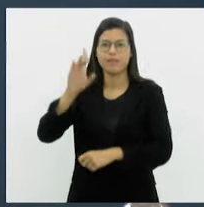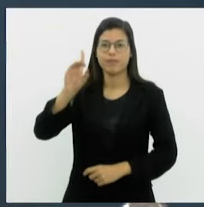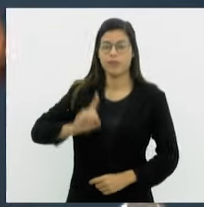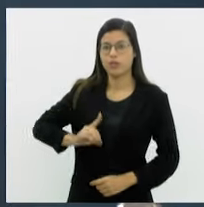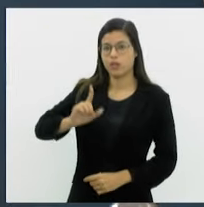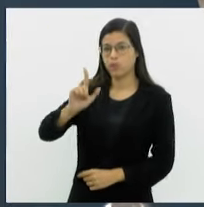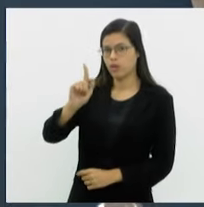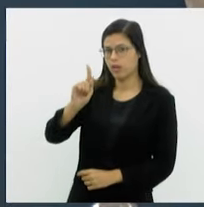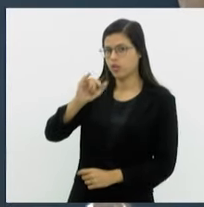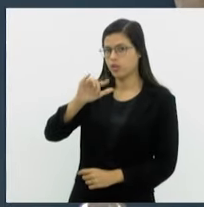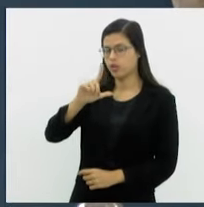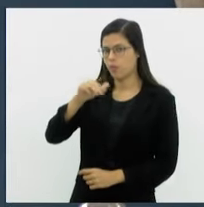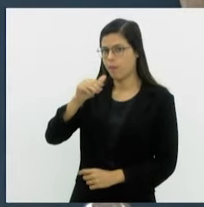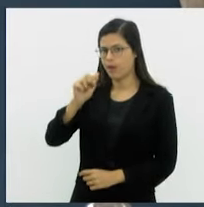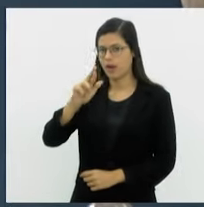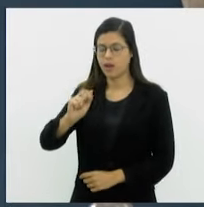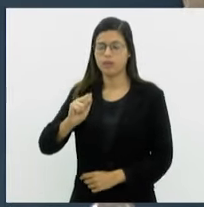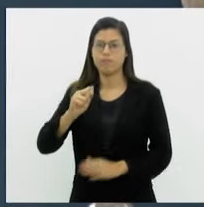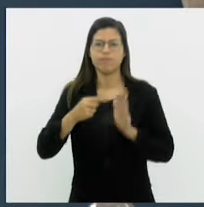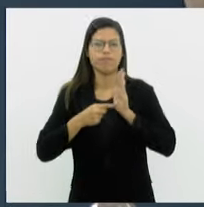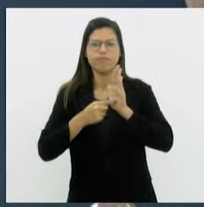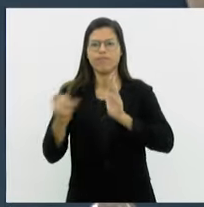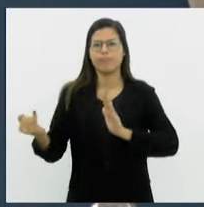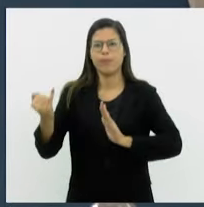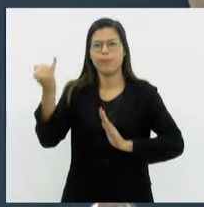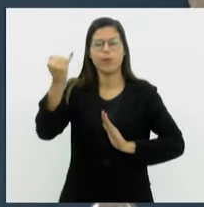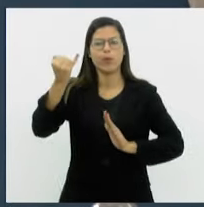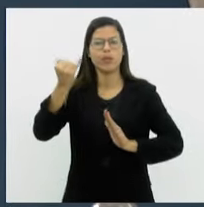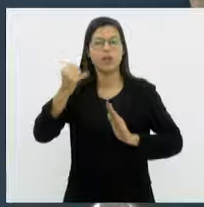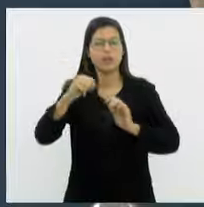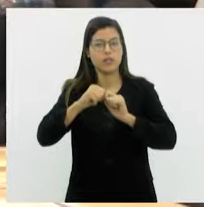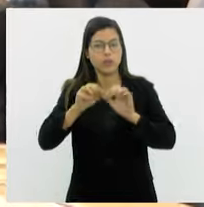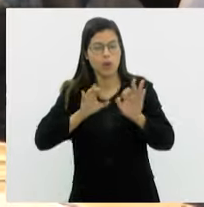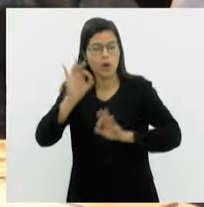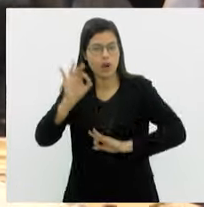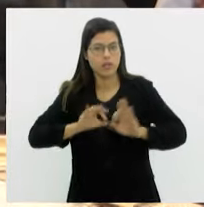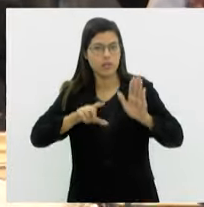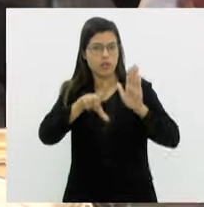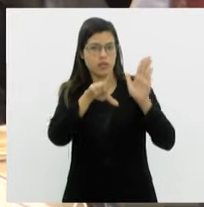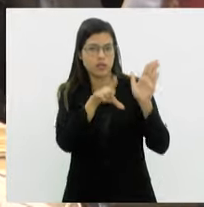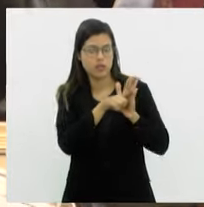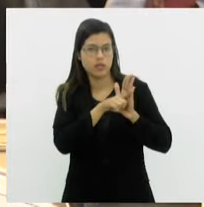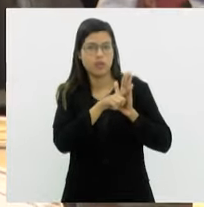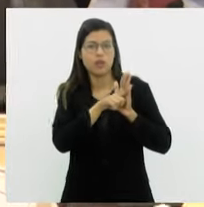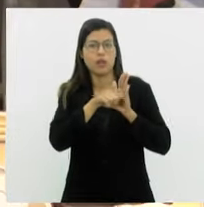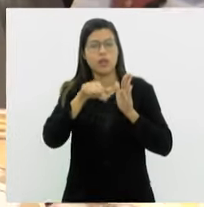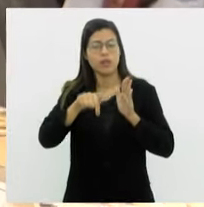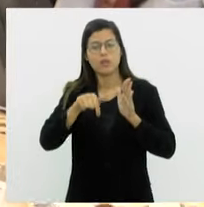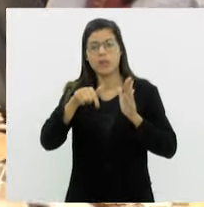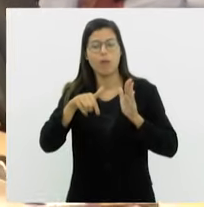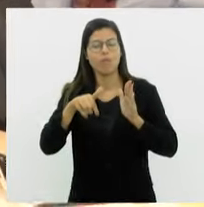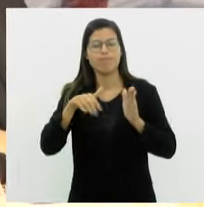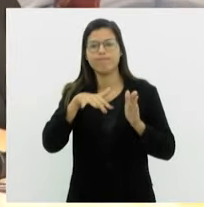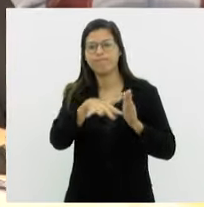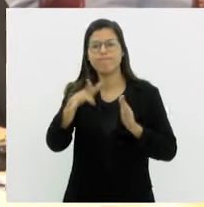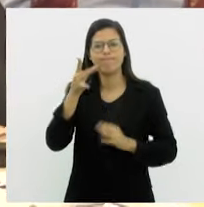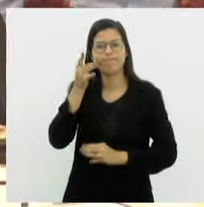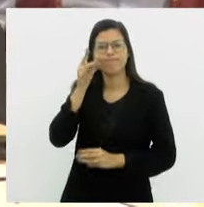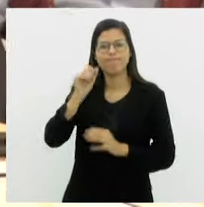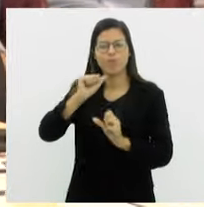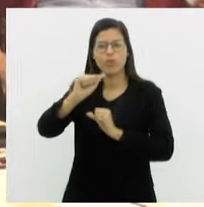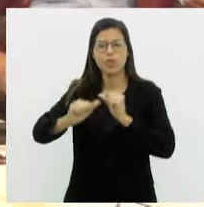Gilmara Cunha, falou sobre a importância de se reformular a legislação para o cenário atual, a fim de garantir